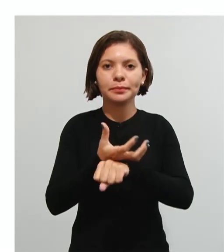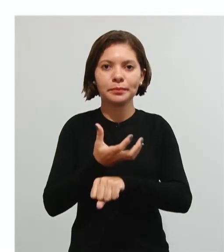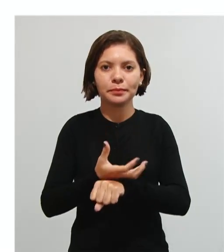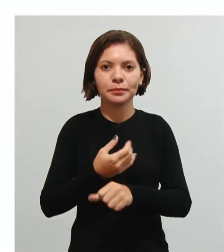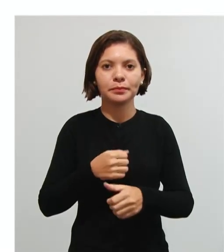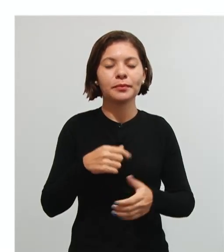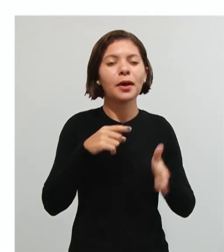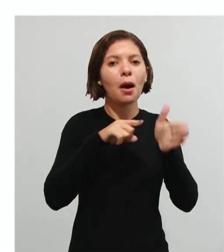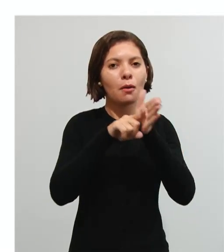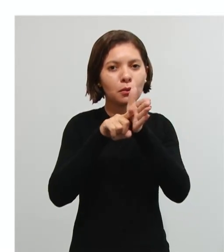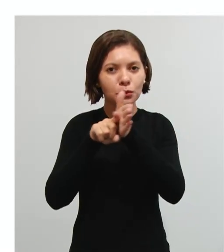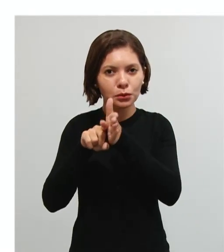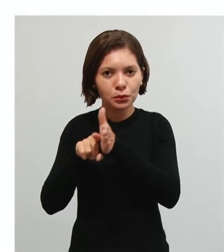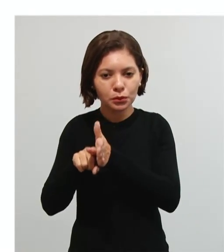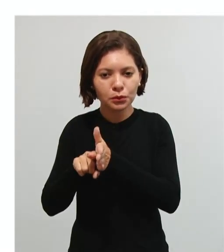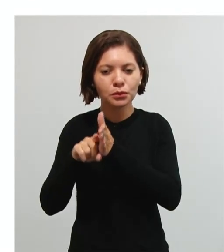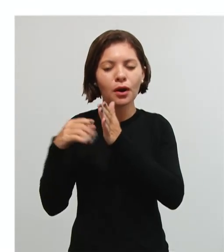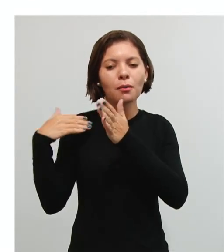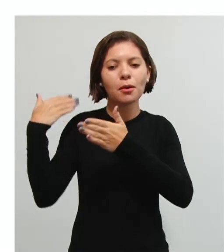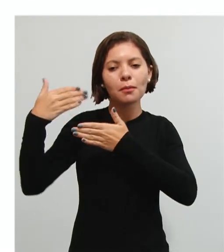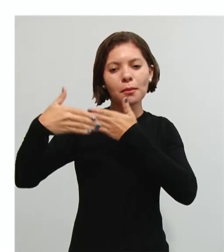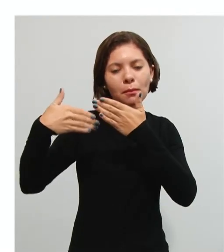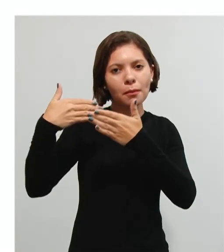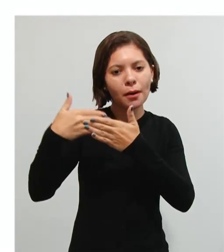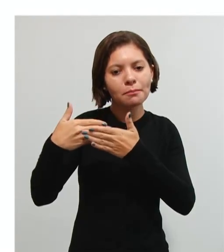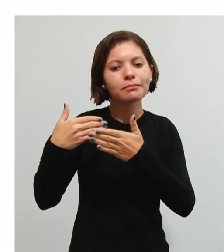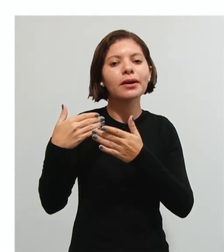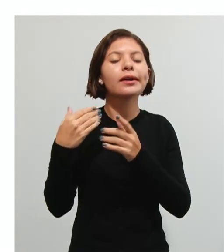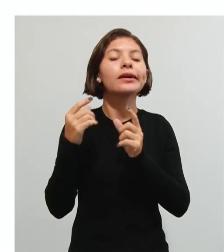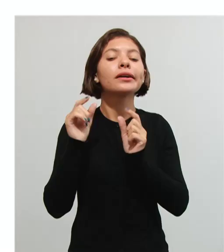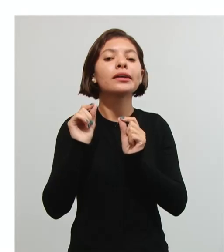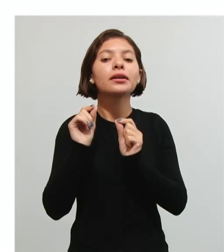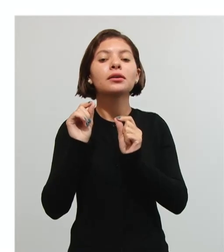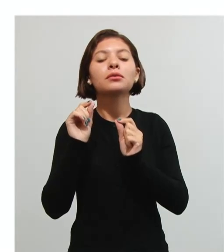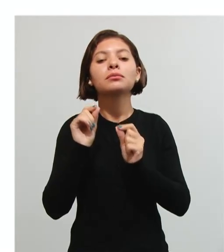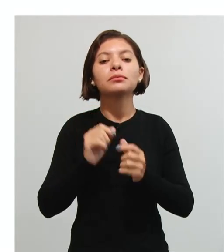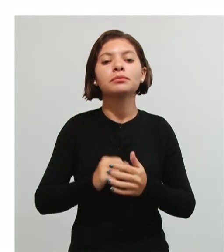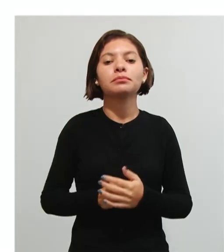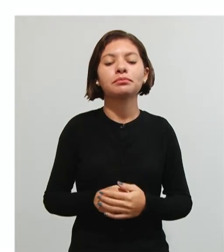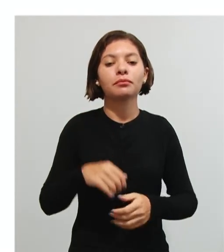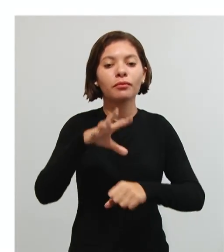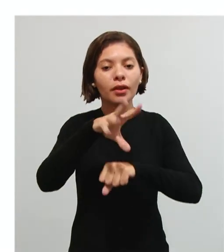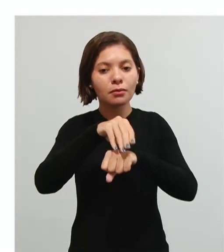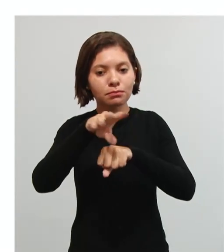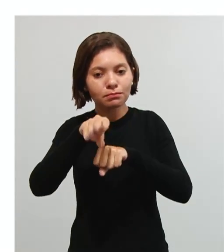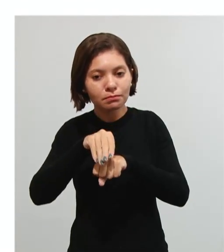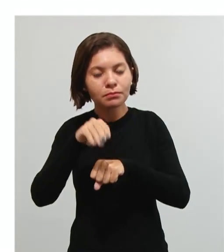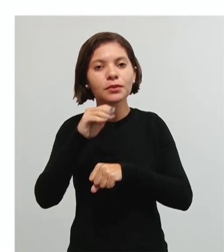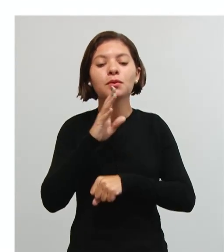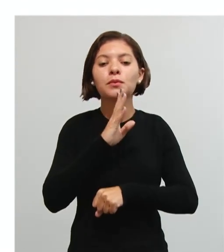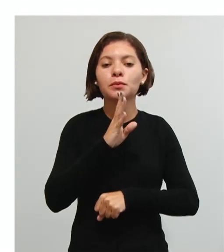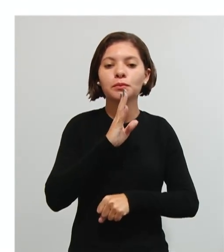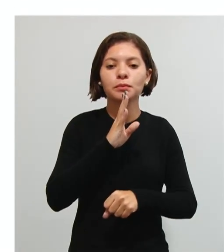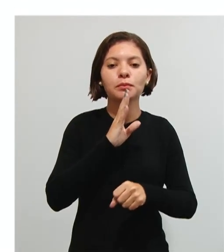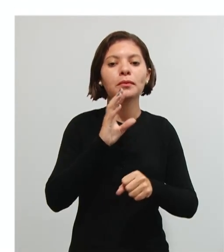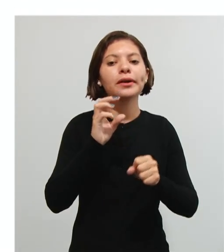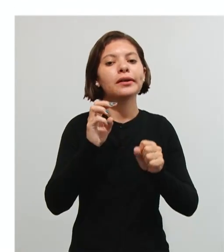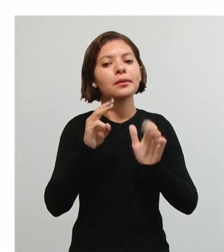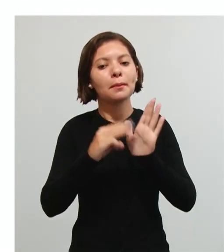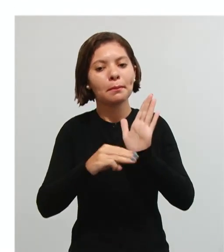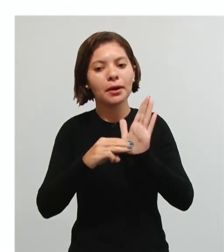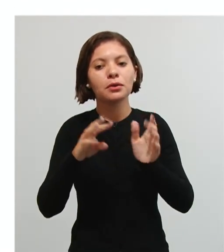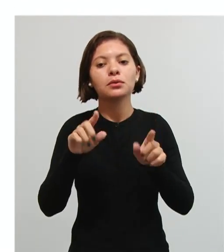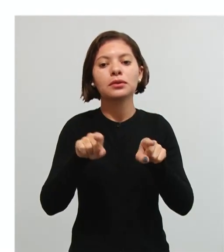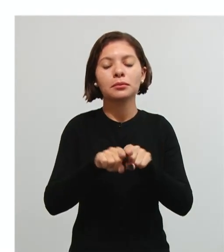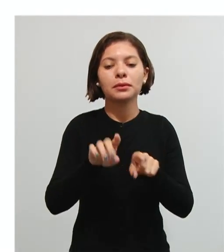A pesquisa é desenvolvida reunindo conhecimentos disponíveis e utilização de métodos e técnicas de investigação científica. Então, em